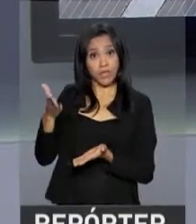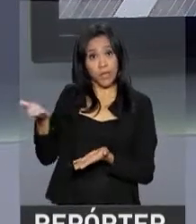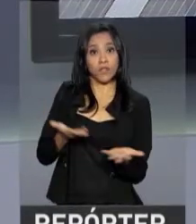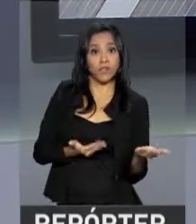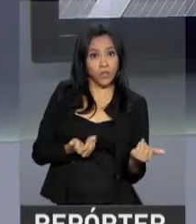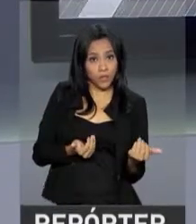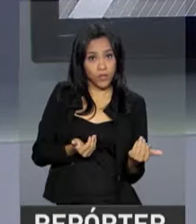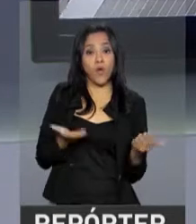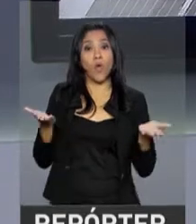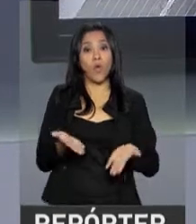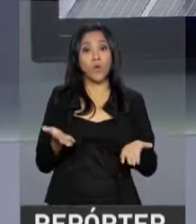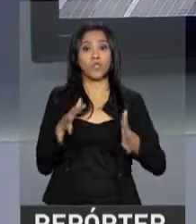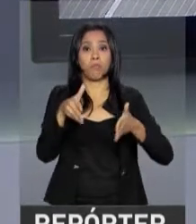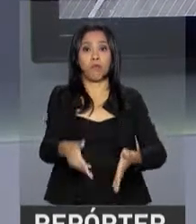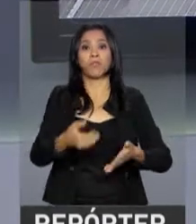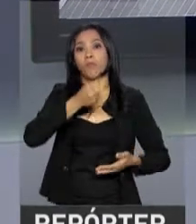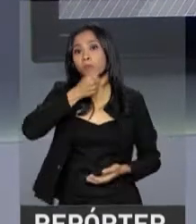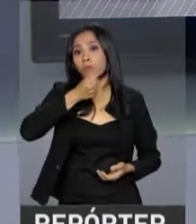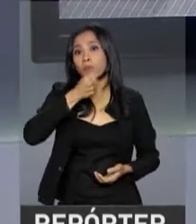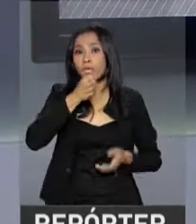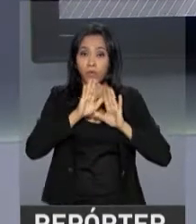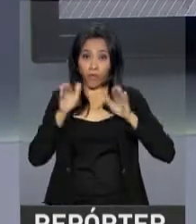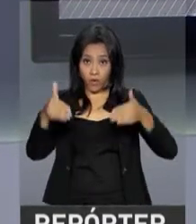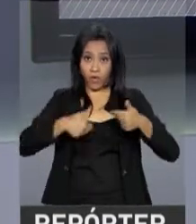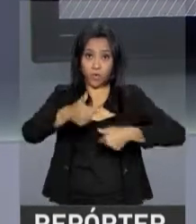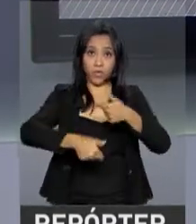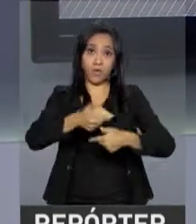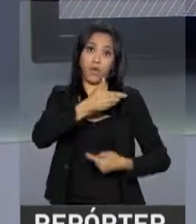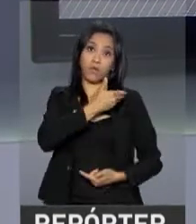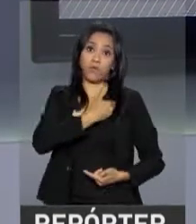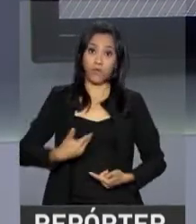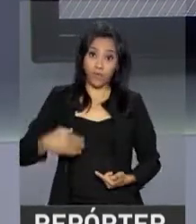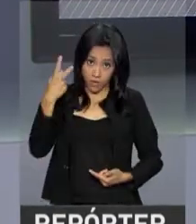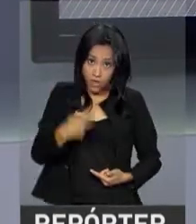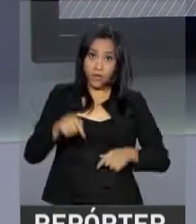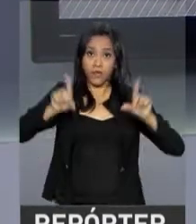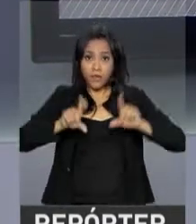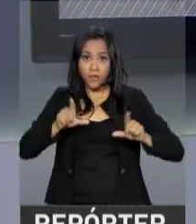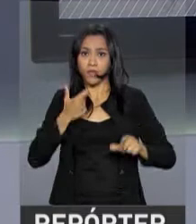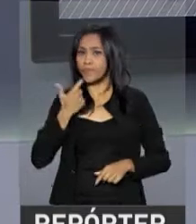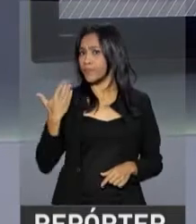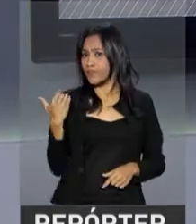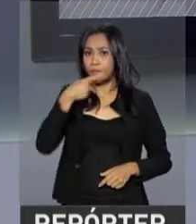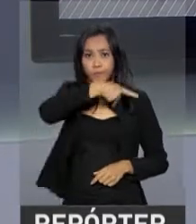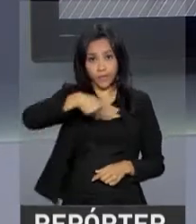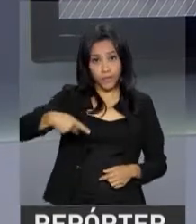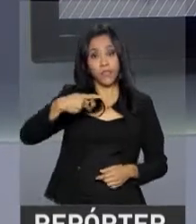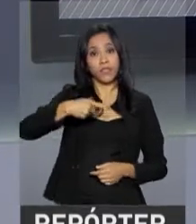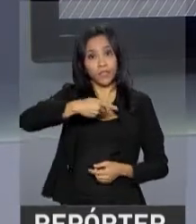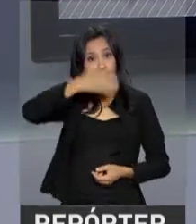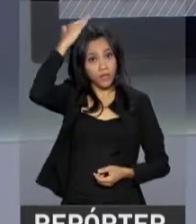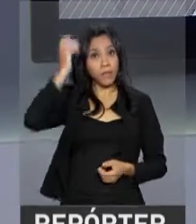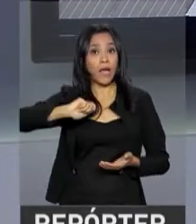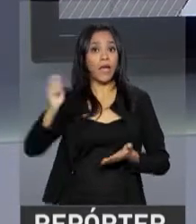Filho, participou hoje ao vivo do programa Por Dentro do Governo, aqui da TVNBR. Recentemente, o presidente Michel Temer assinou o decreto